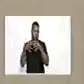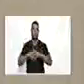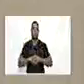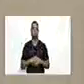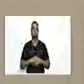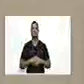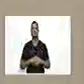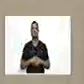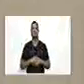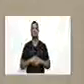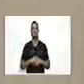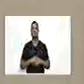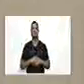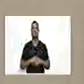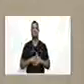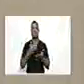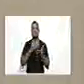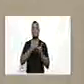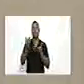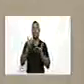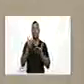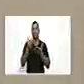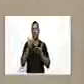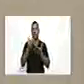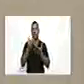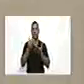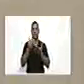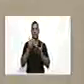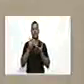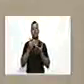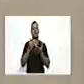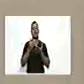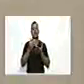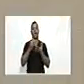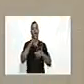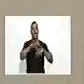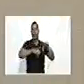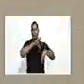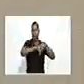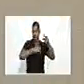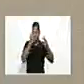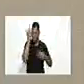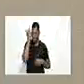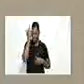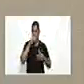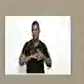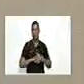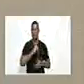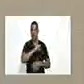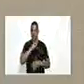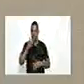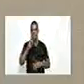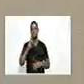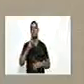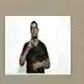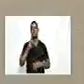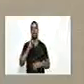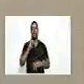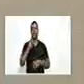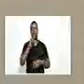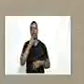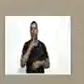e tudo começa na coleta na coleta convencional por qu se o Gari que tá acompanhando o